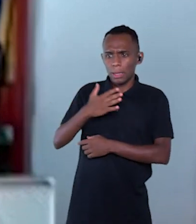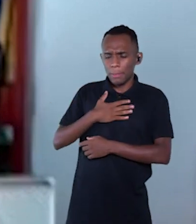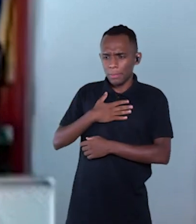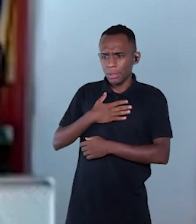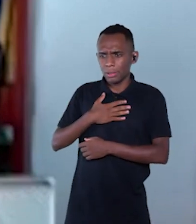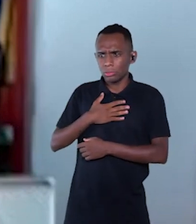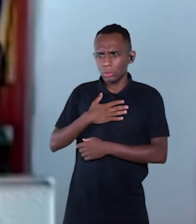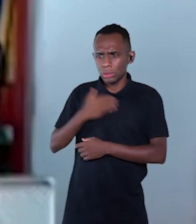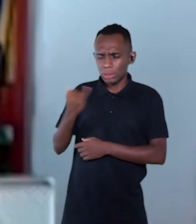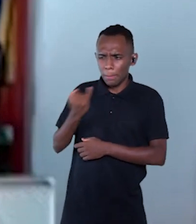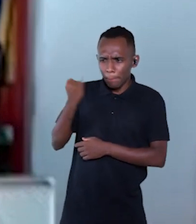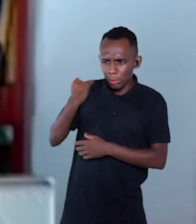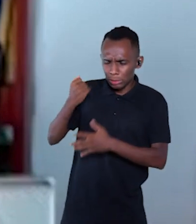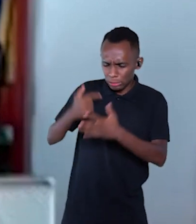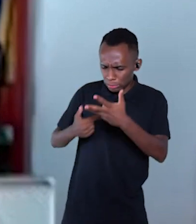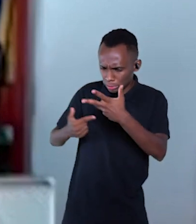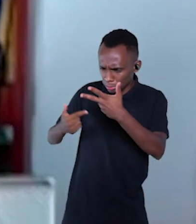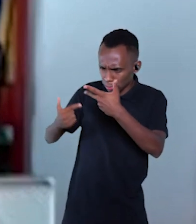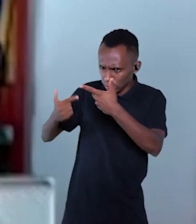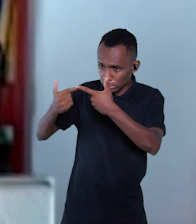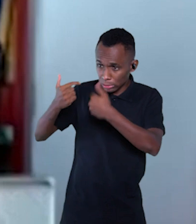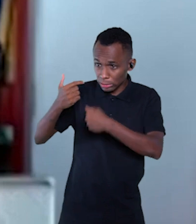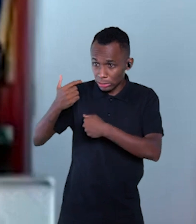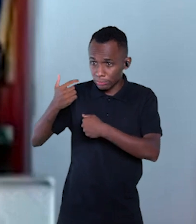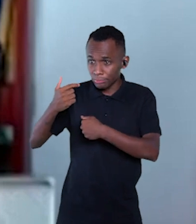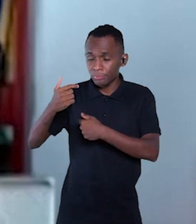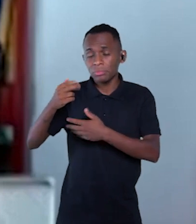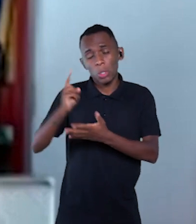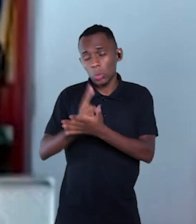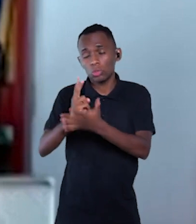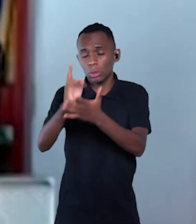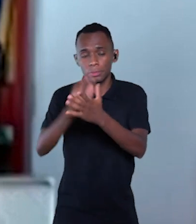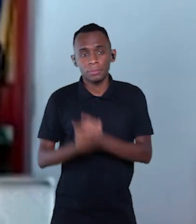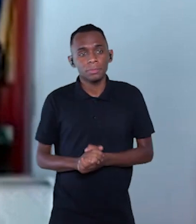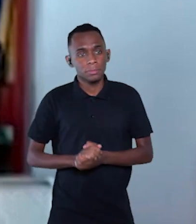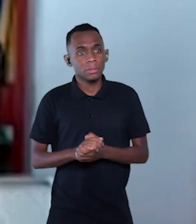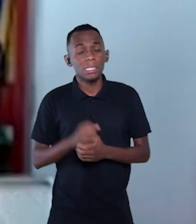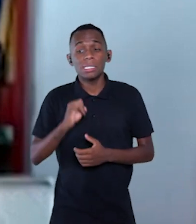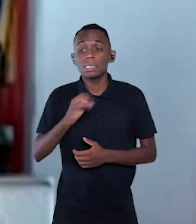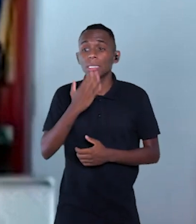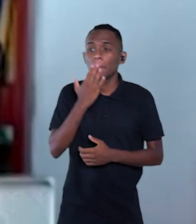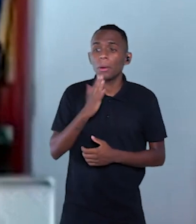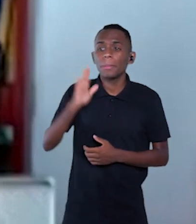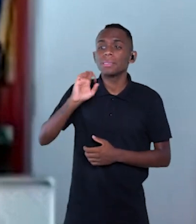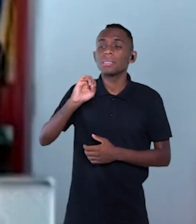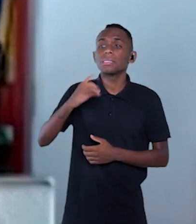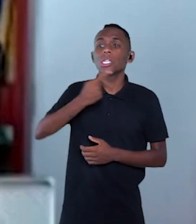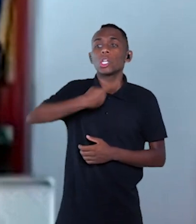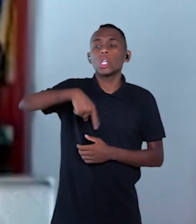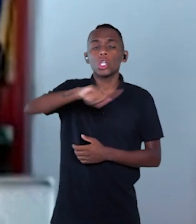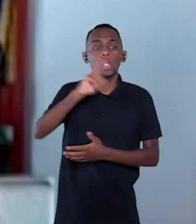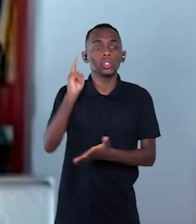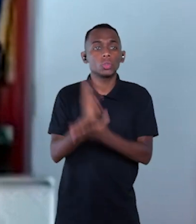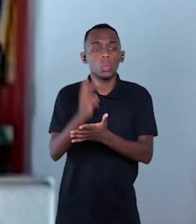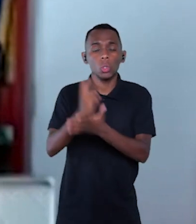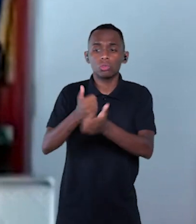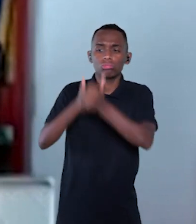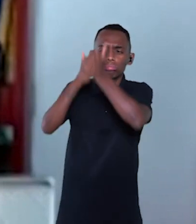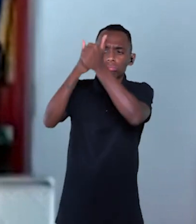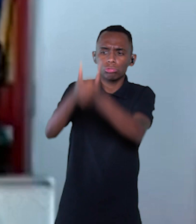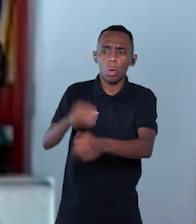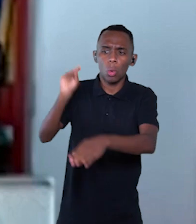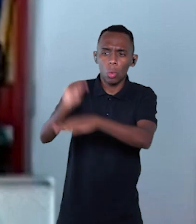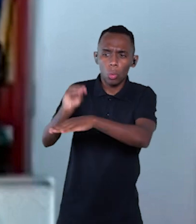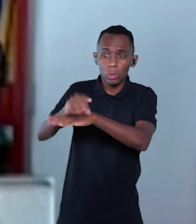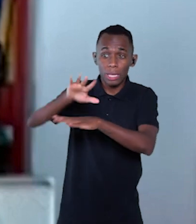para mim estava em 5º ou 6º lugar na sua lista de preocupações. Seguimos. E se a gente prometesse que nós vamos